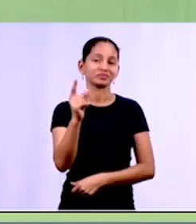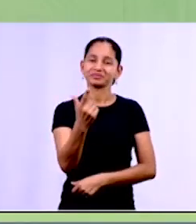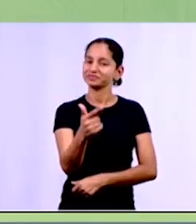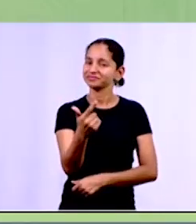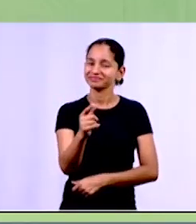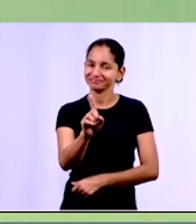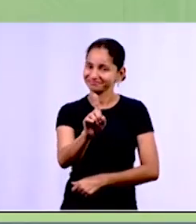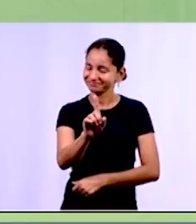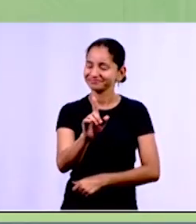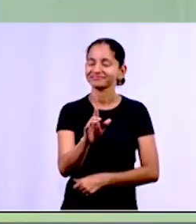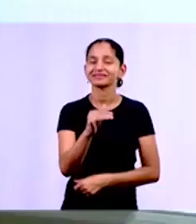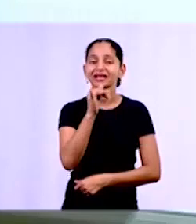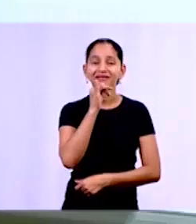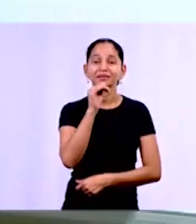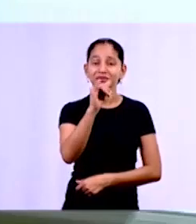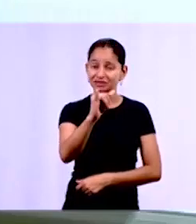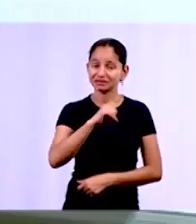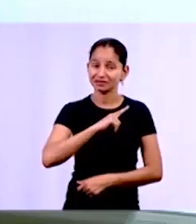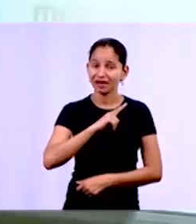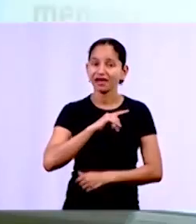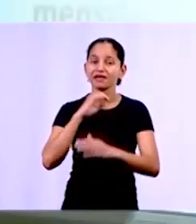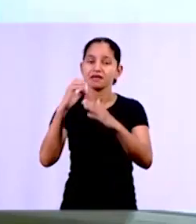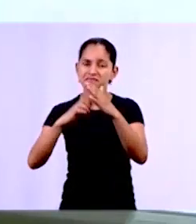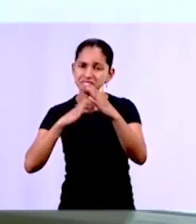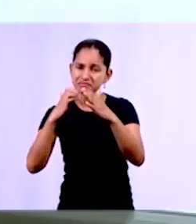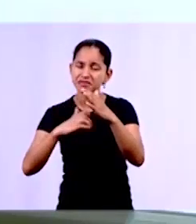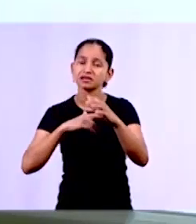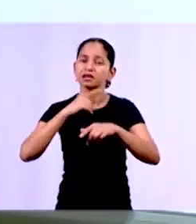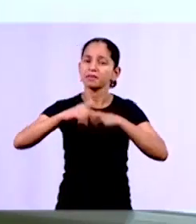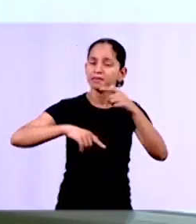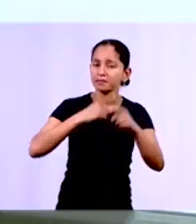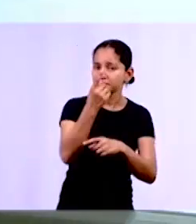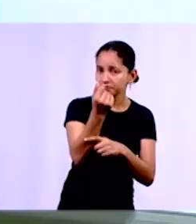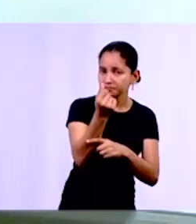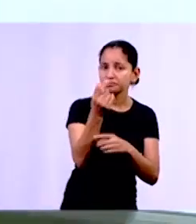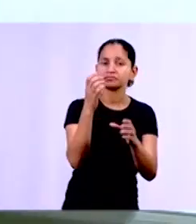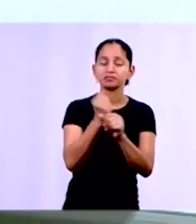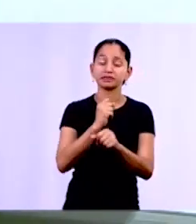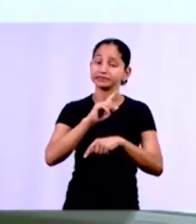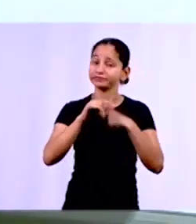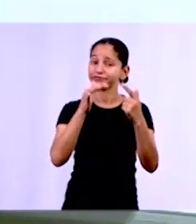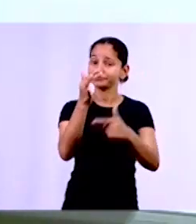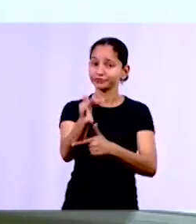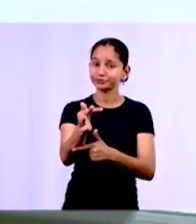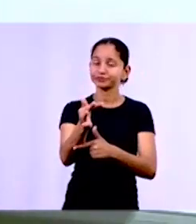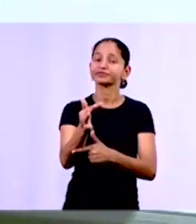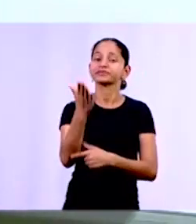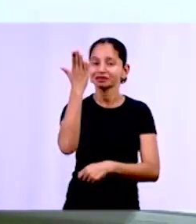fazer uma consideração. Quem tem uma empresa, e vocês estão trabalhando com finanças aí, fatalmente vão estar numa empresa,